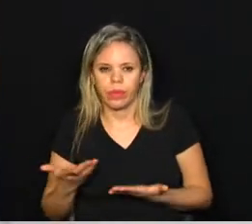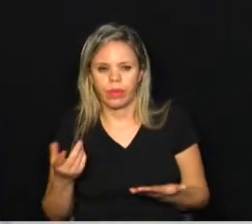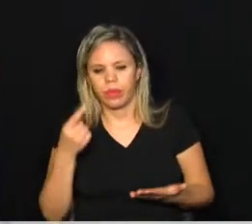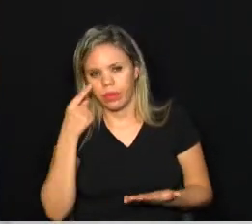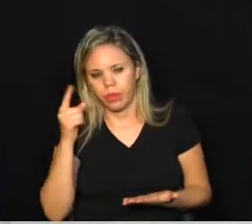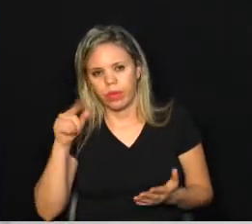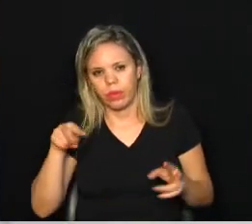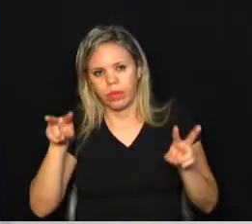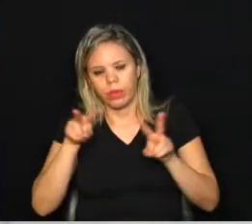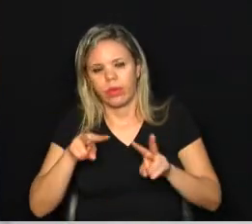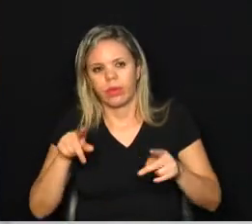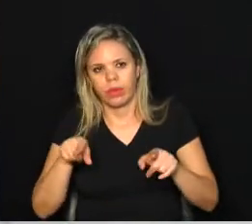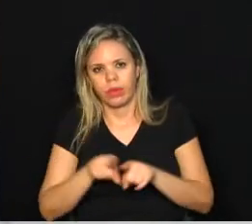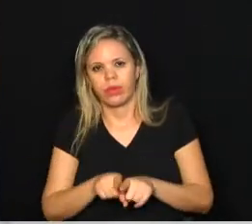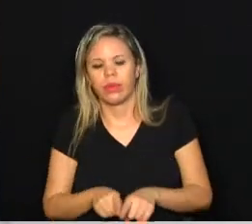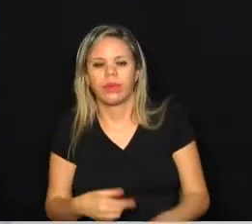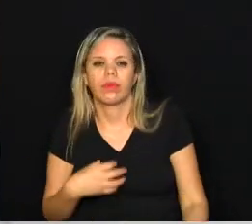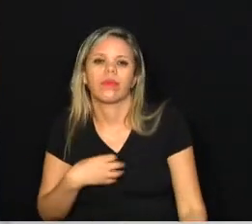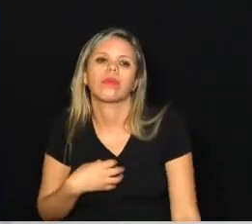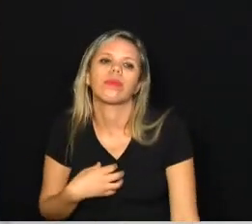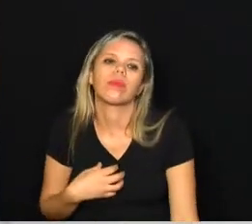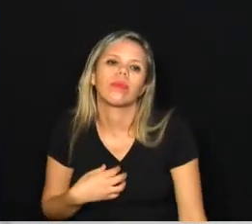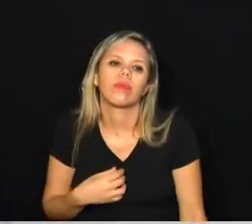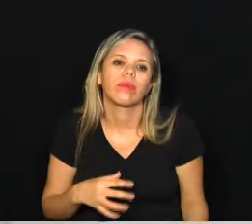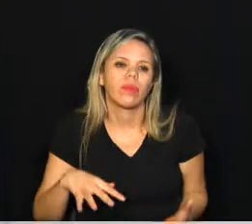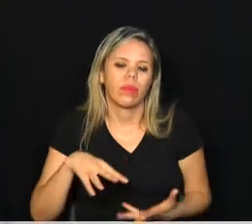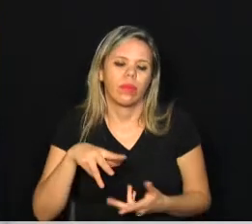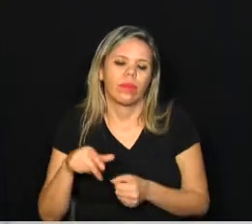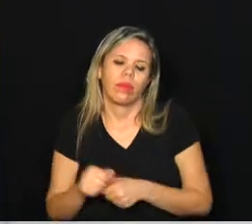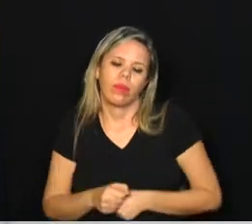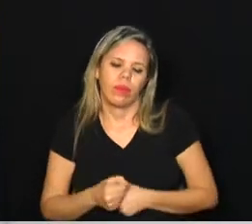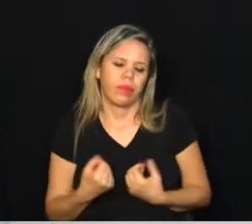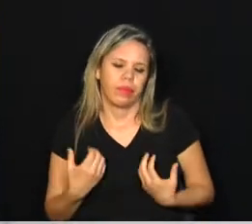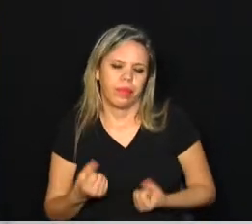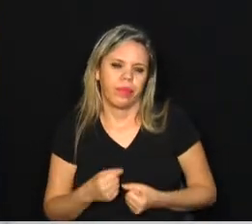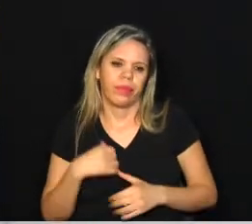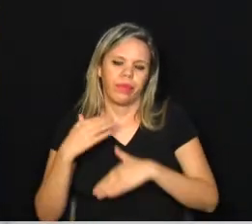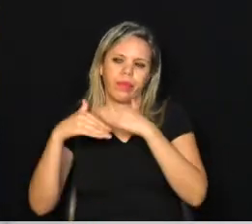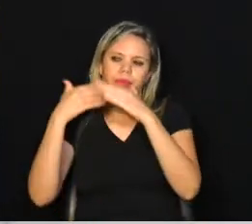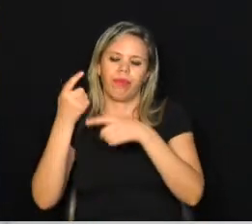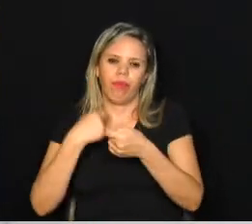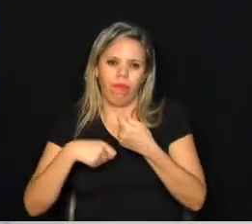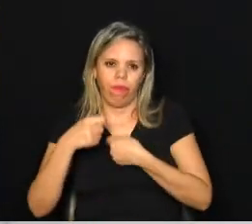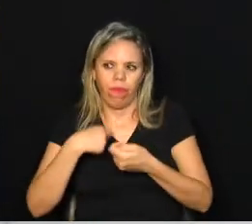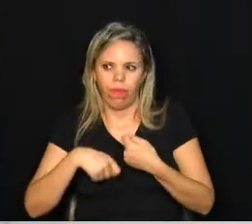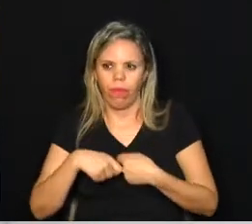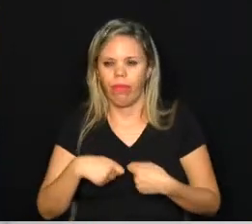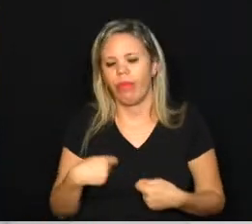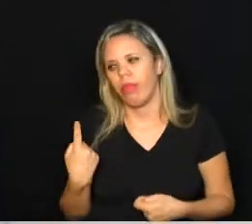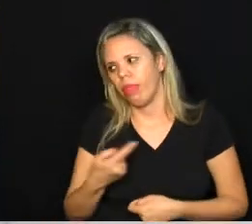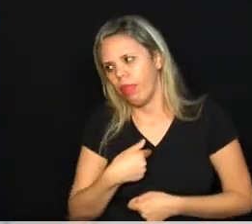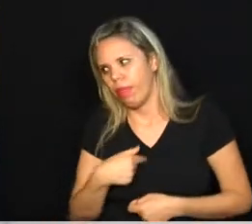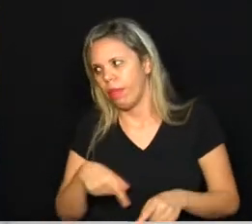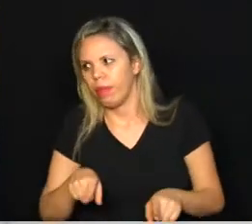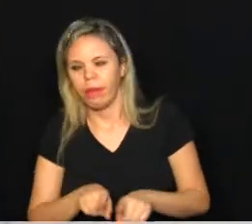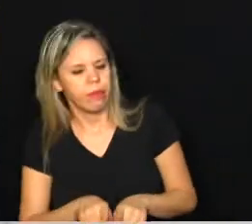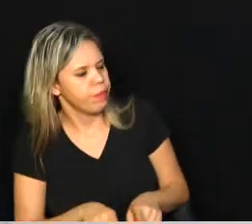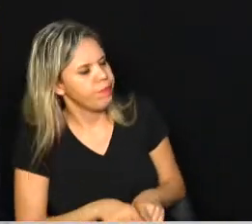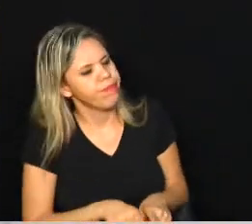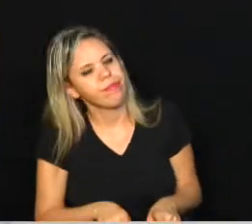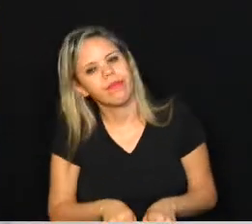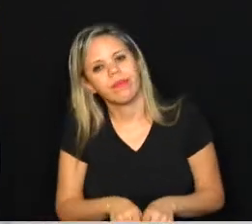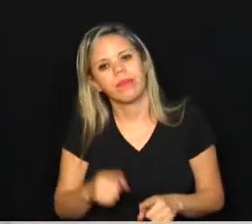olhando para isso de uma forma mais global. No desenvolvimento econômico, a gente está